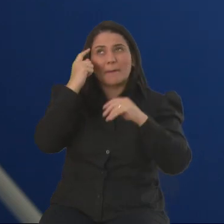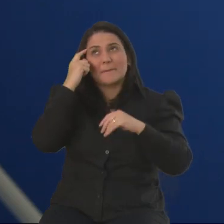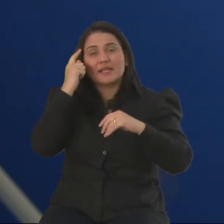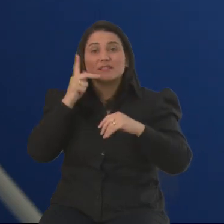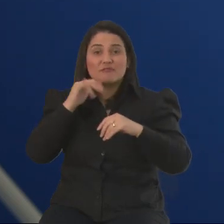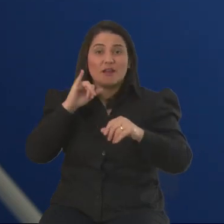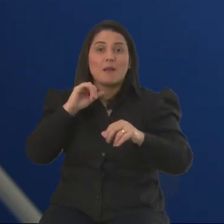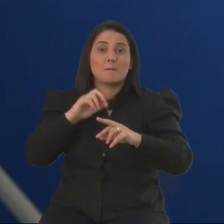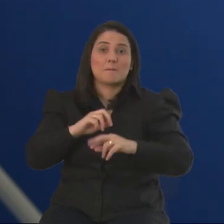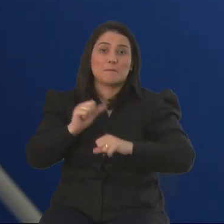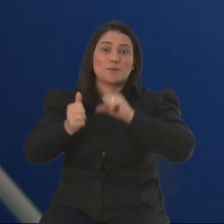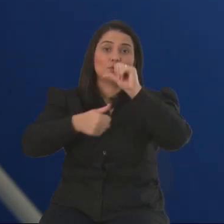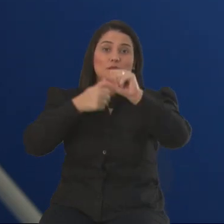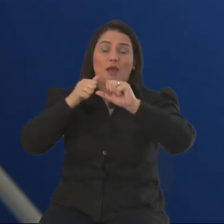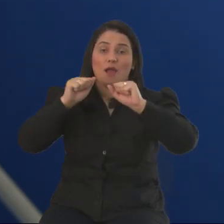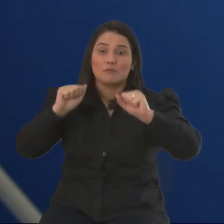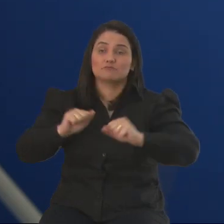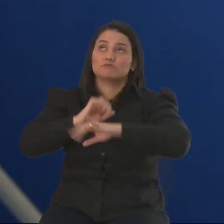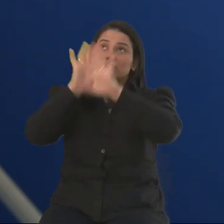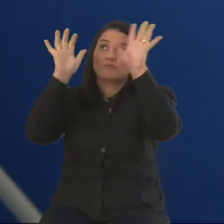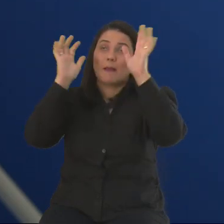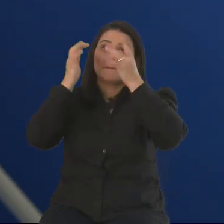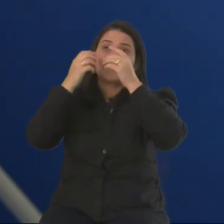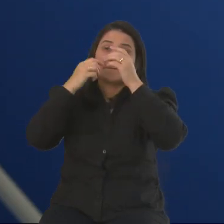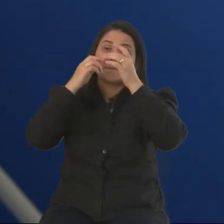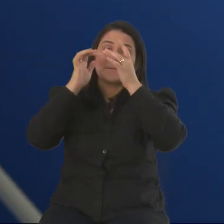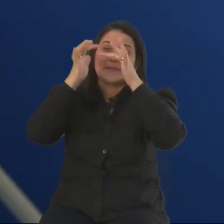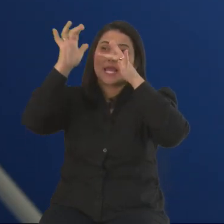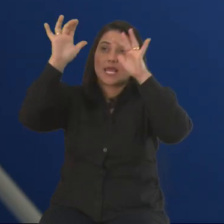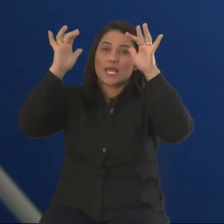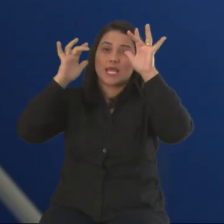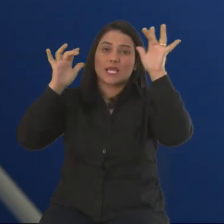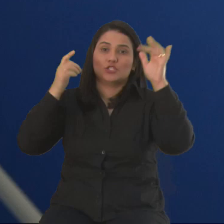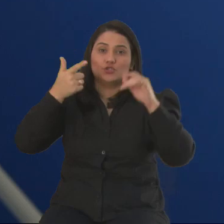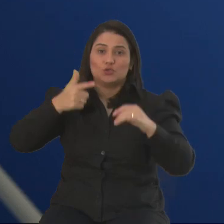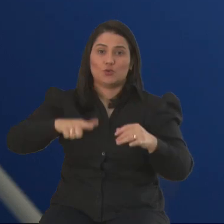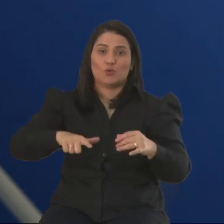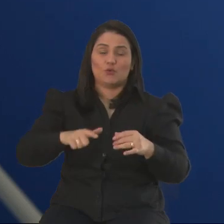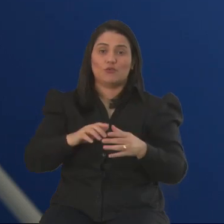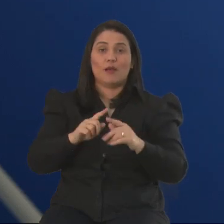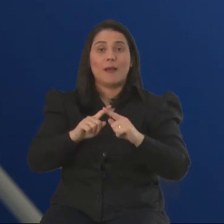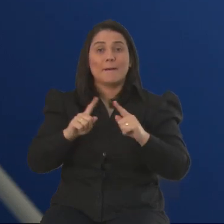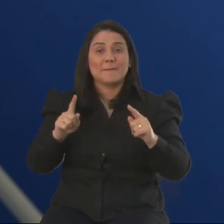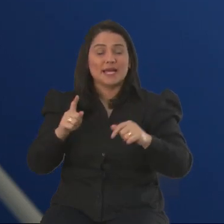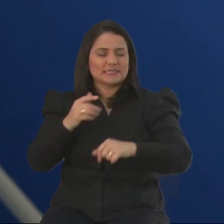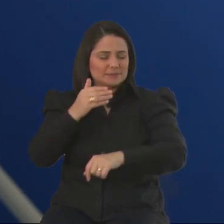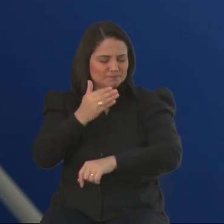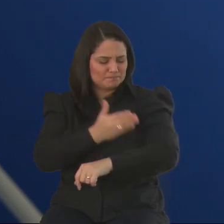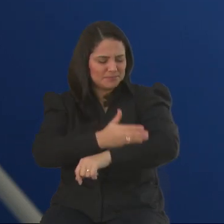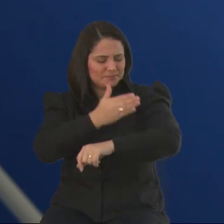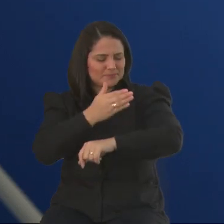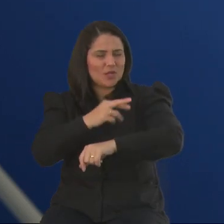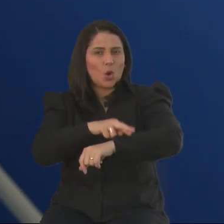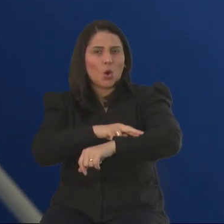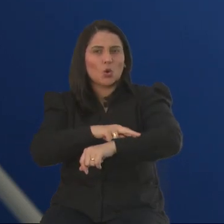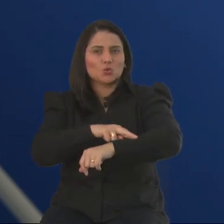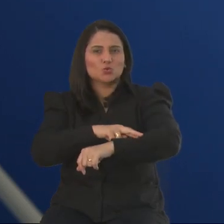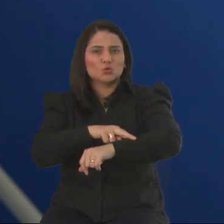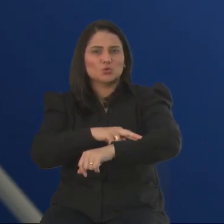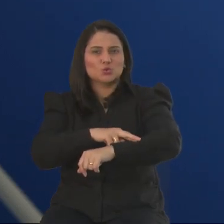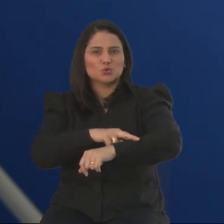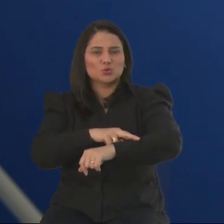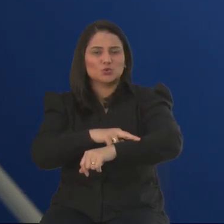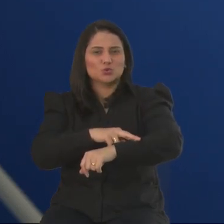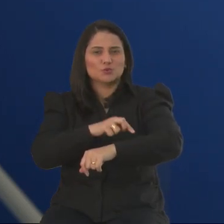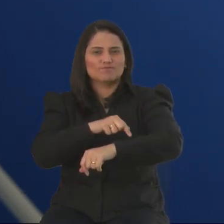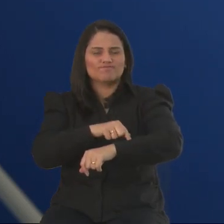novamente surgisse a lumiar. Mas naquele primeiro hematoma, logo se tornou...